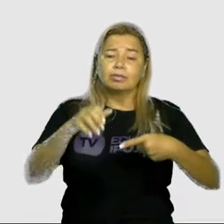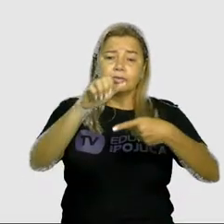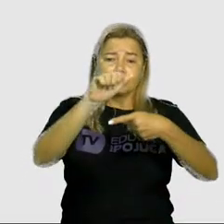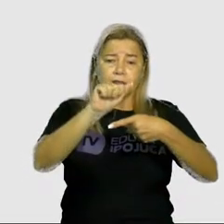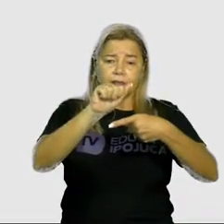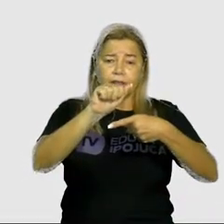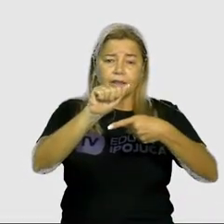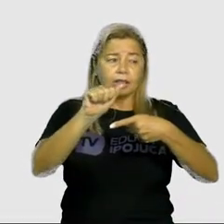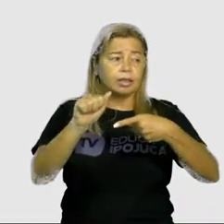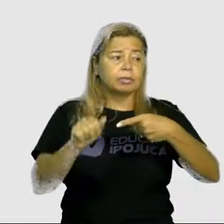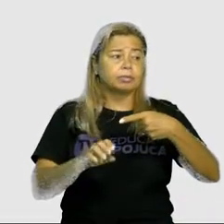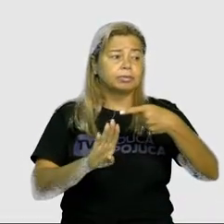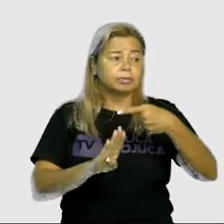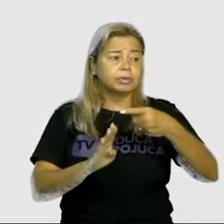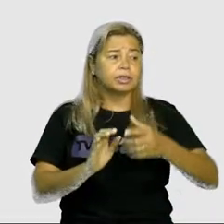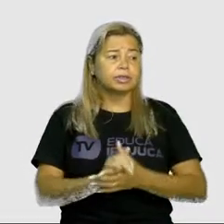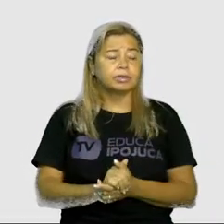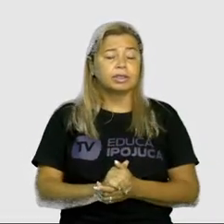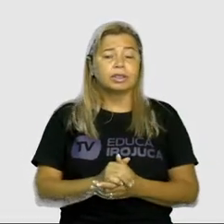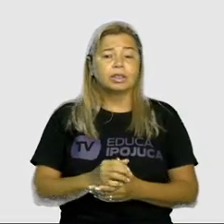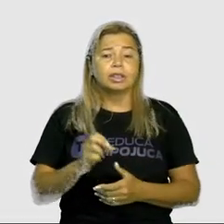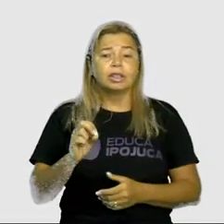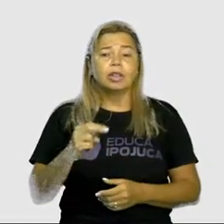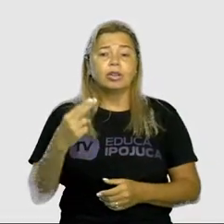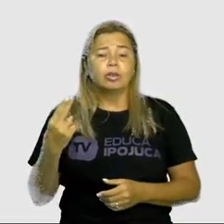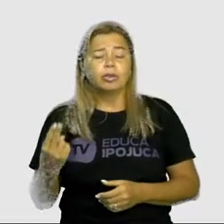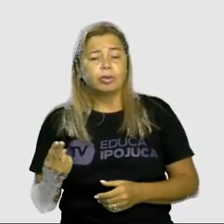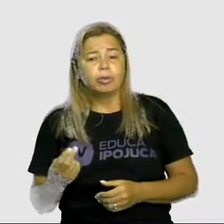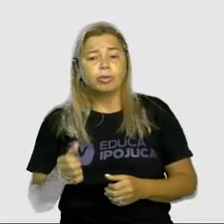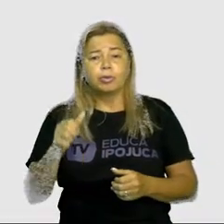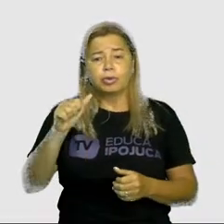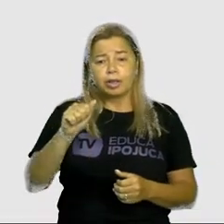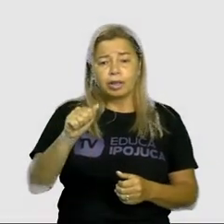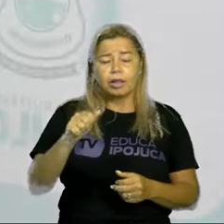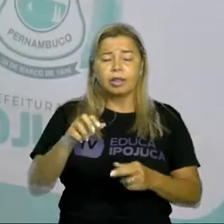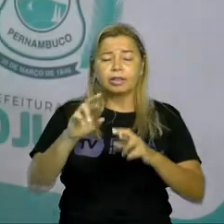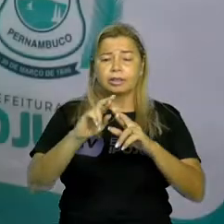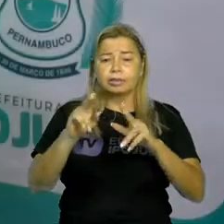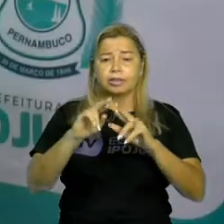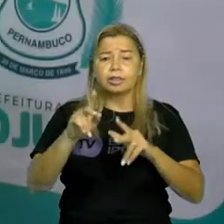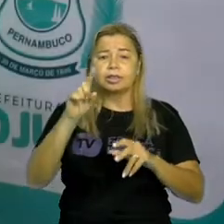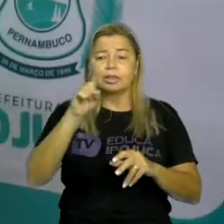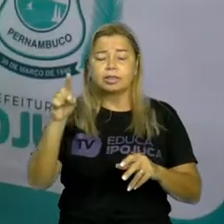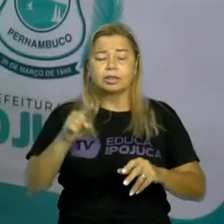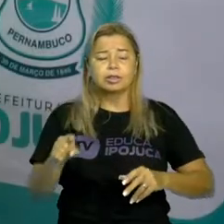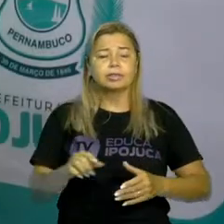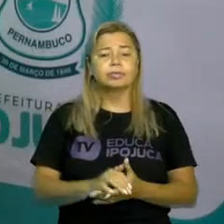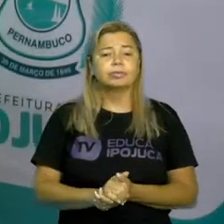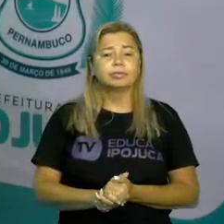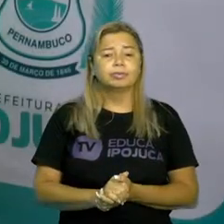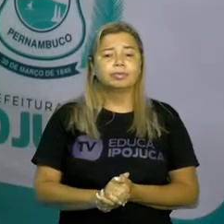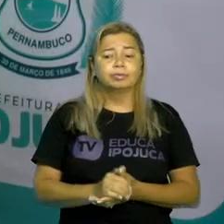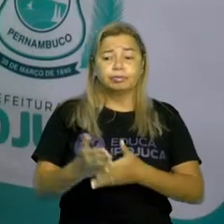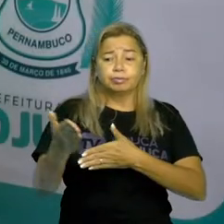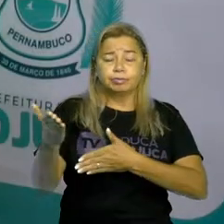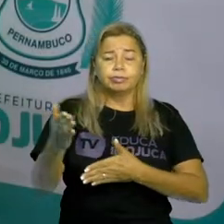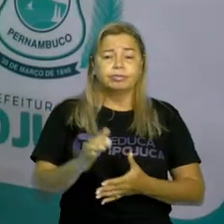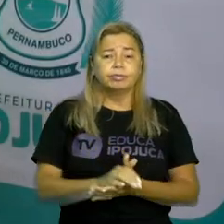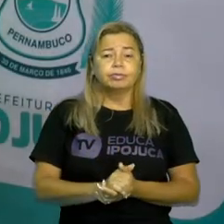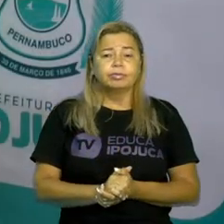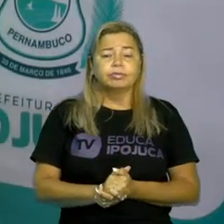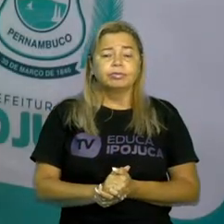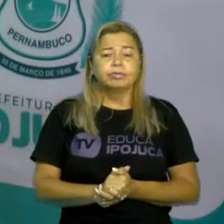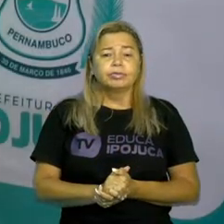a gente tem aqui eu Z A diferente de Z vamos ver aqui na frente como